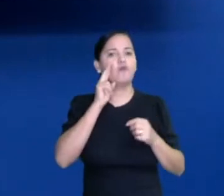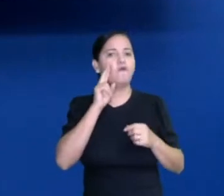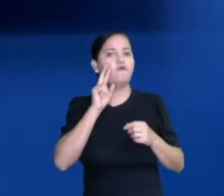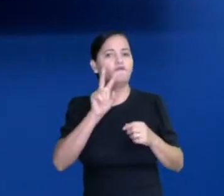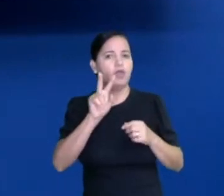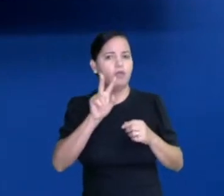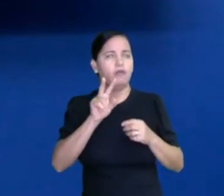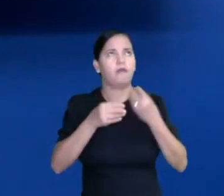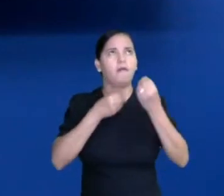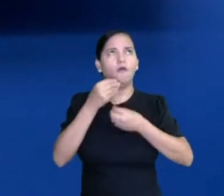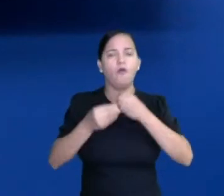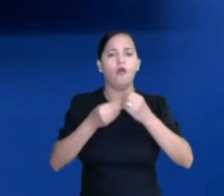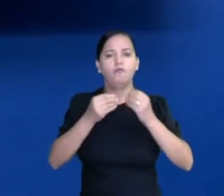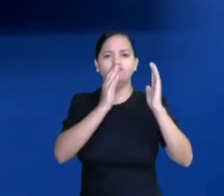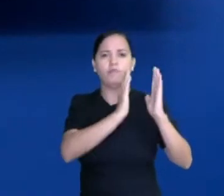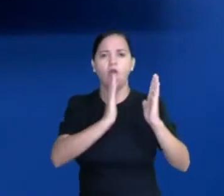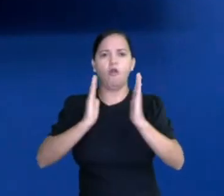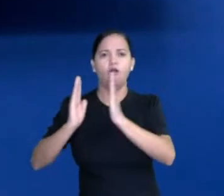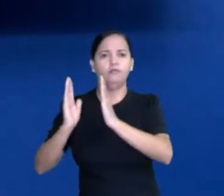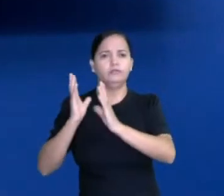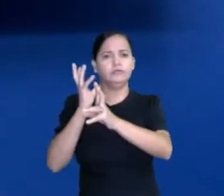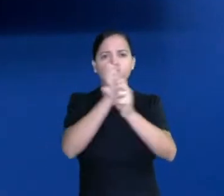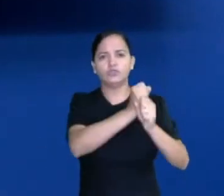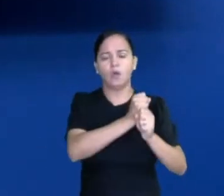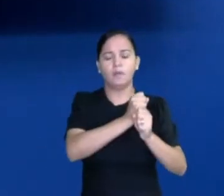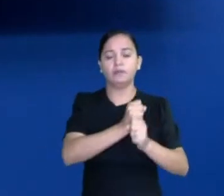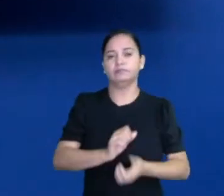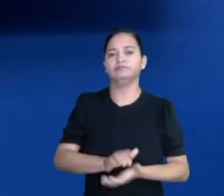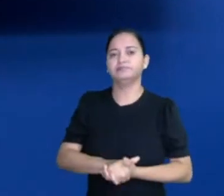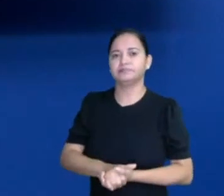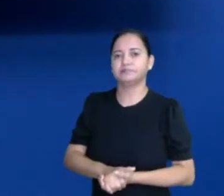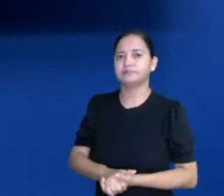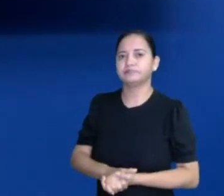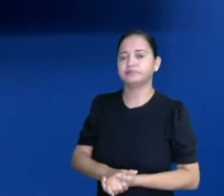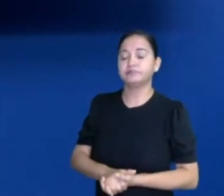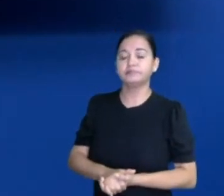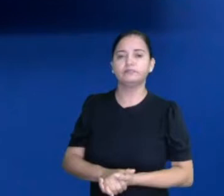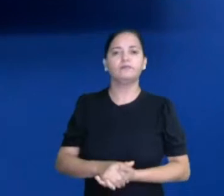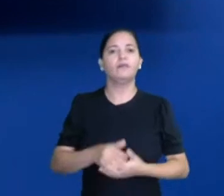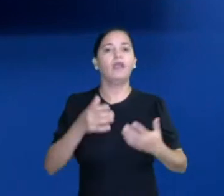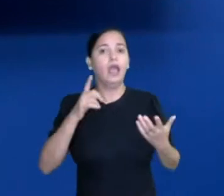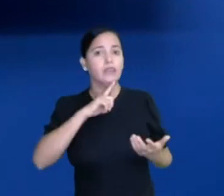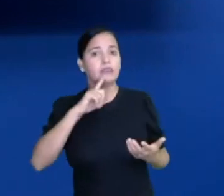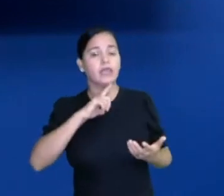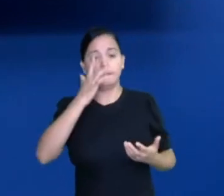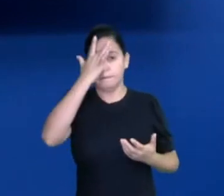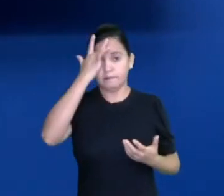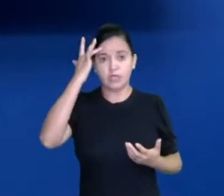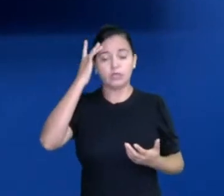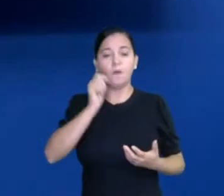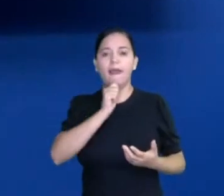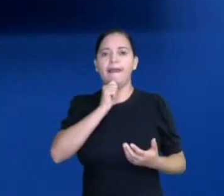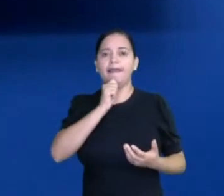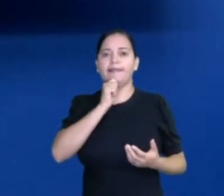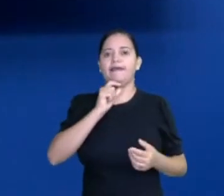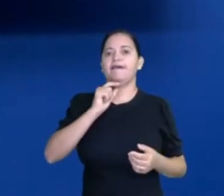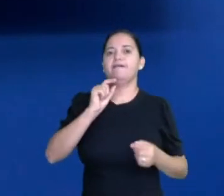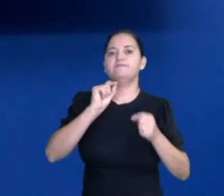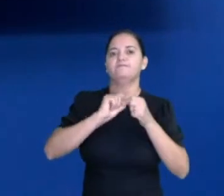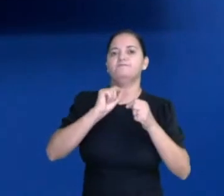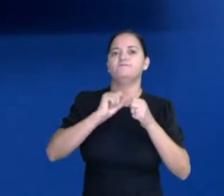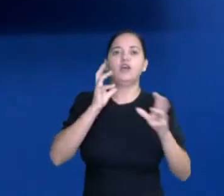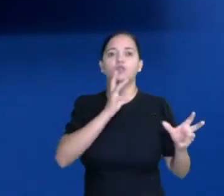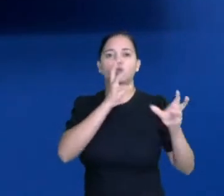valor do lugar para você compreender essa armação. Tem muita gente ainda que faz o cálculo de uma dezena com